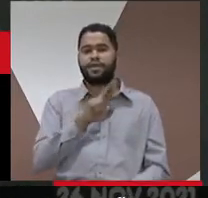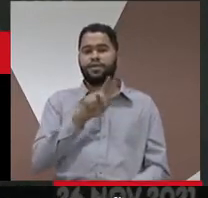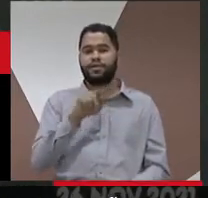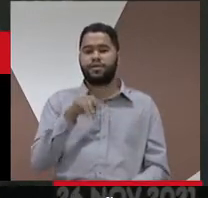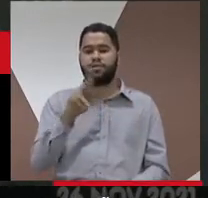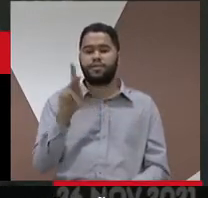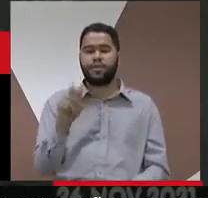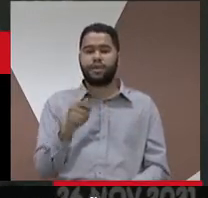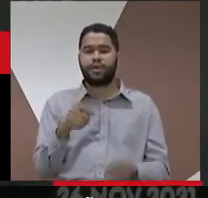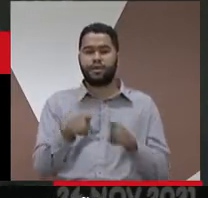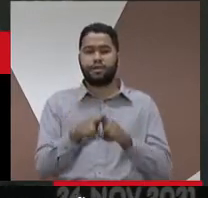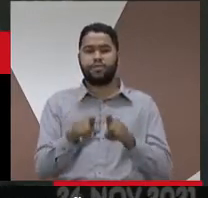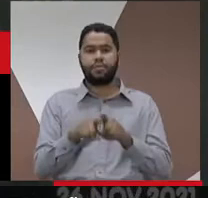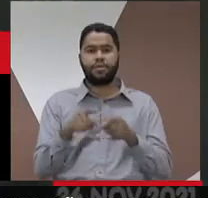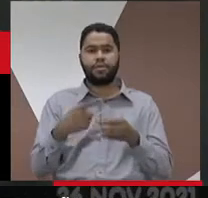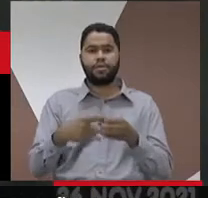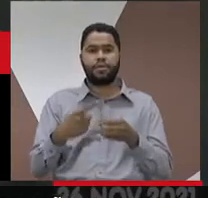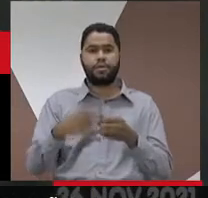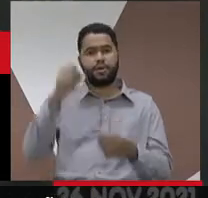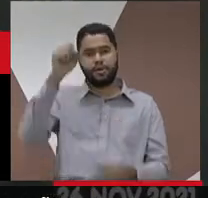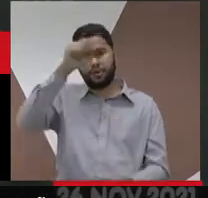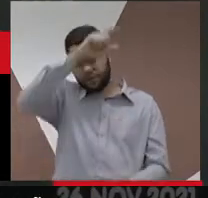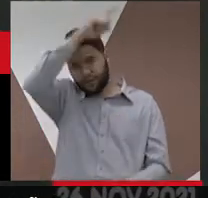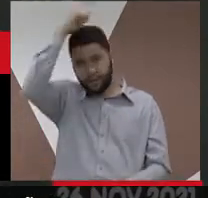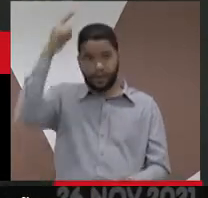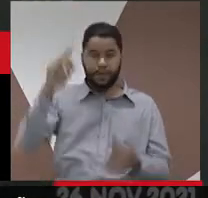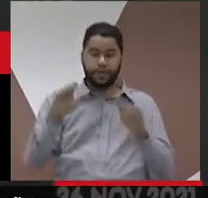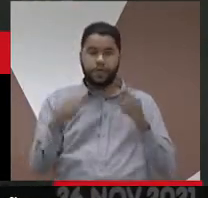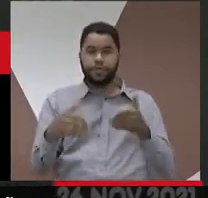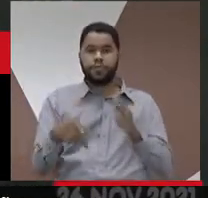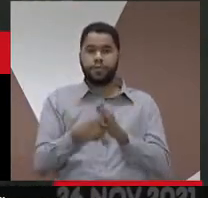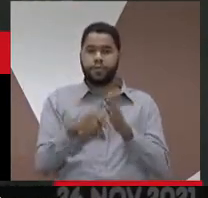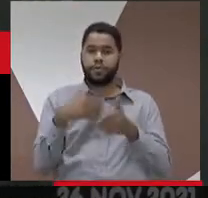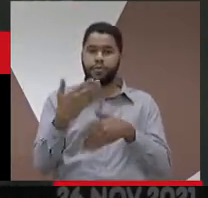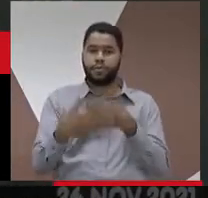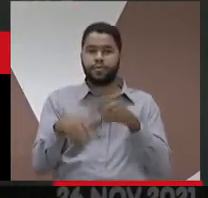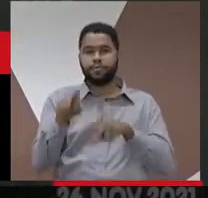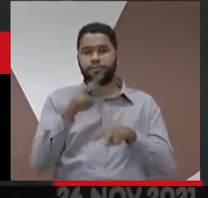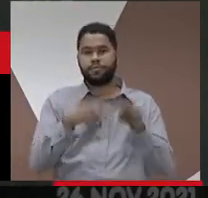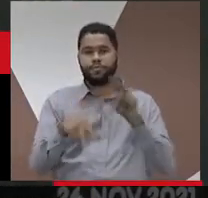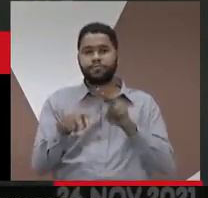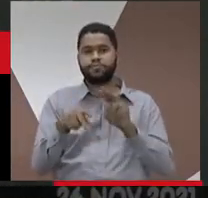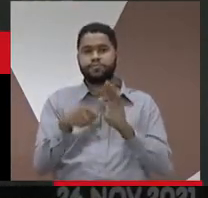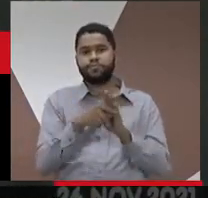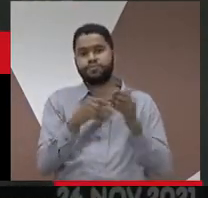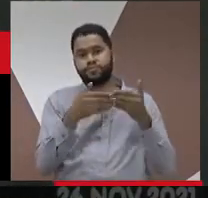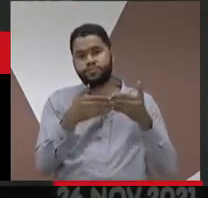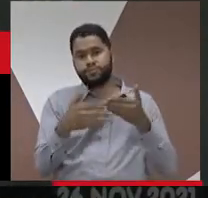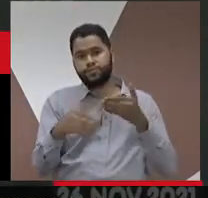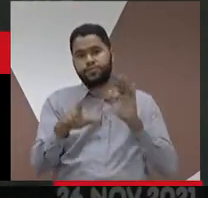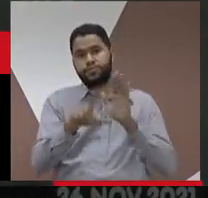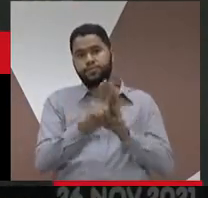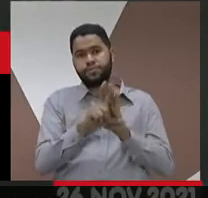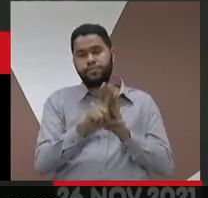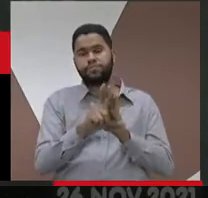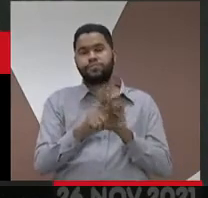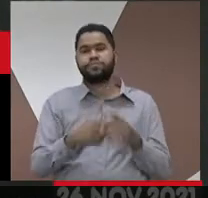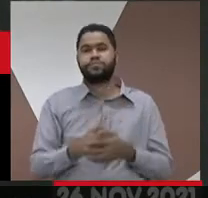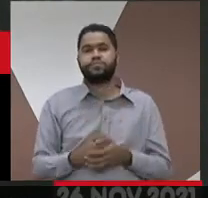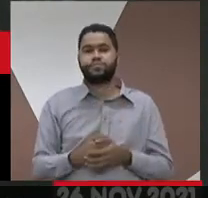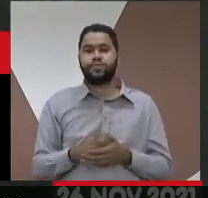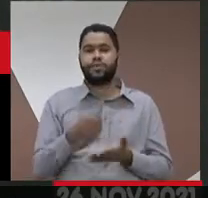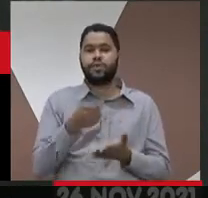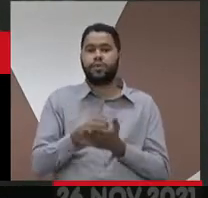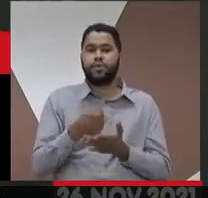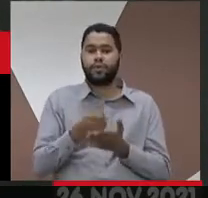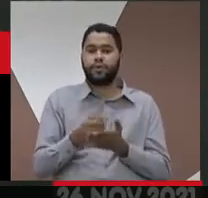ao município de Santa Luzia, em razão especialmente dos processos de revisão em curso da legislação urbanística local, a